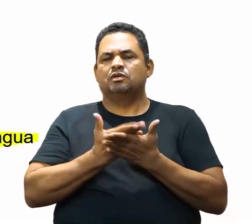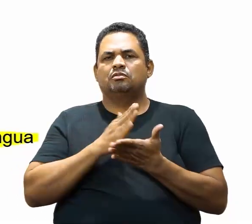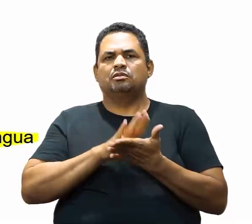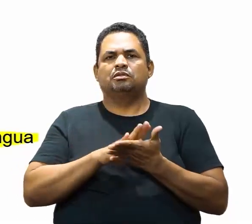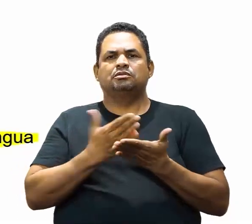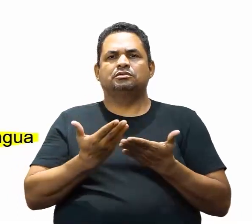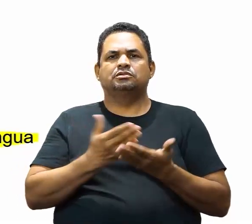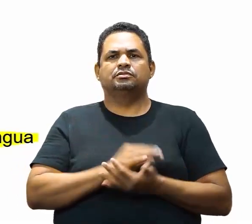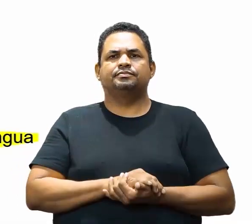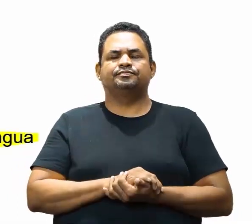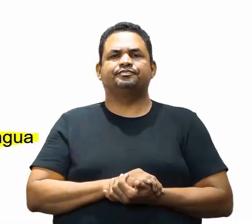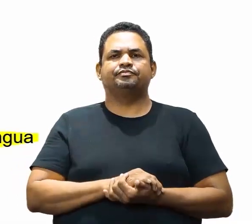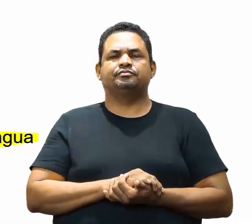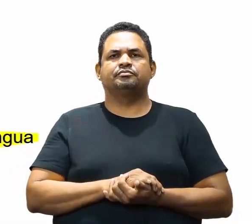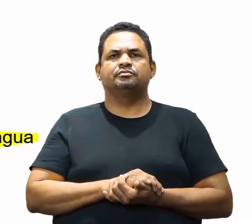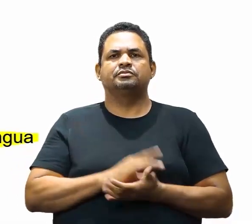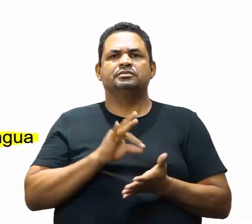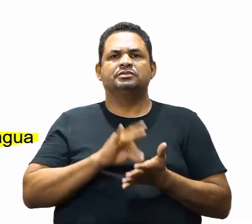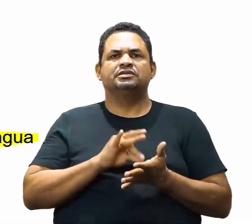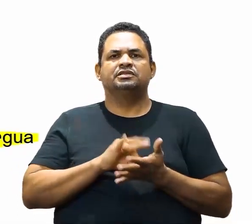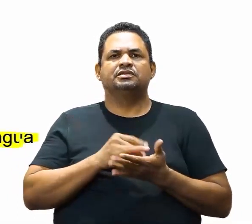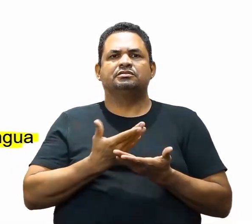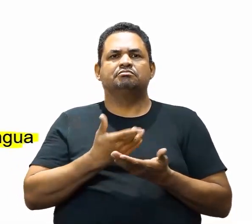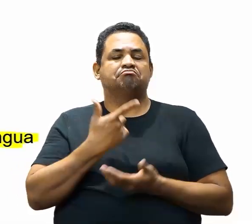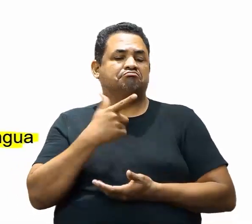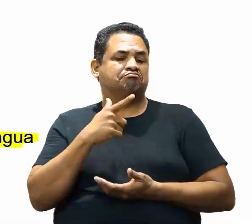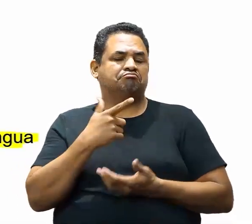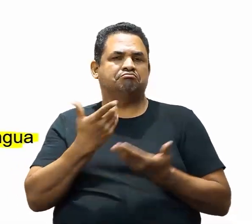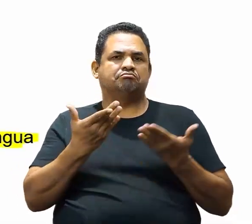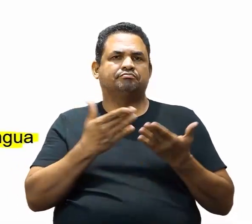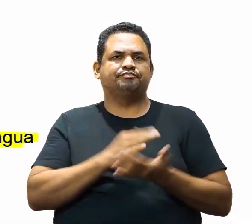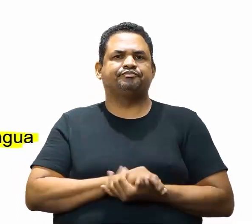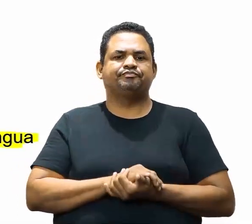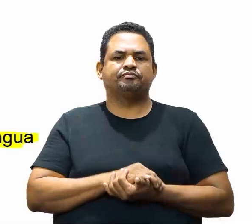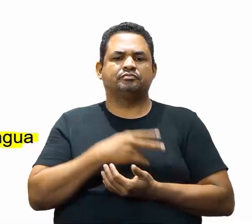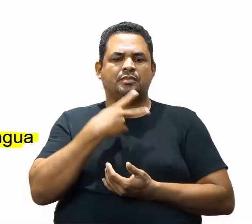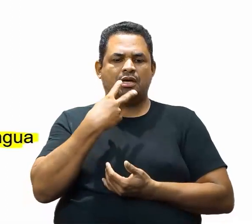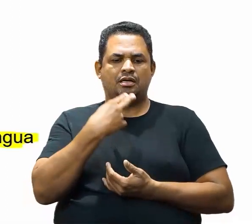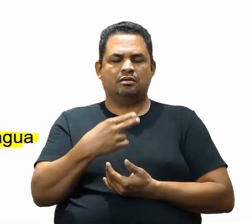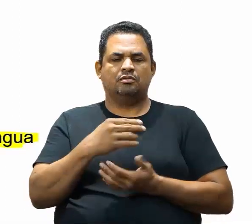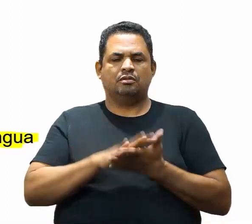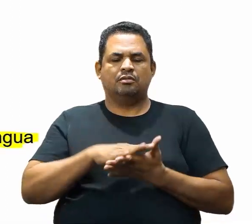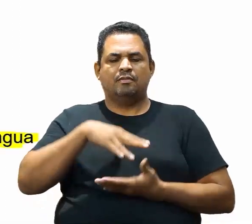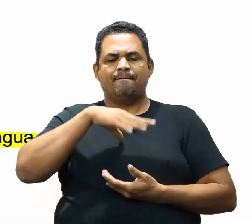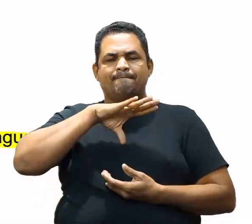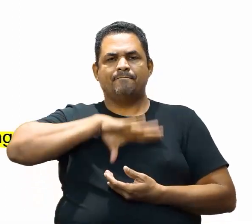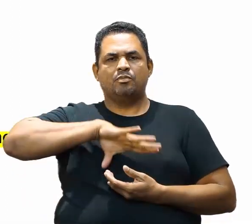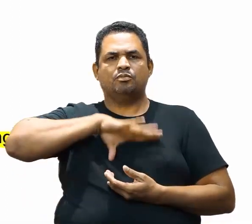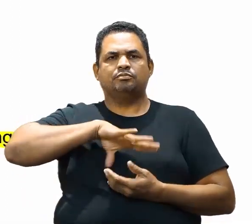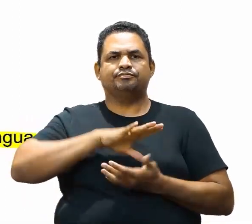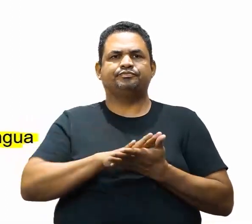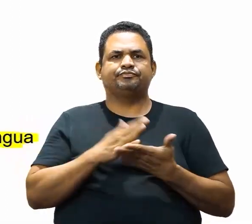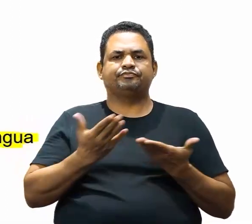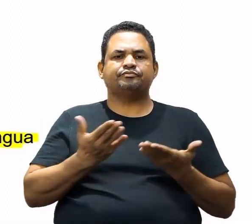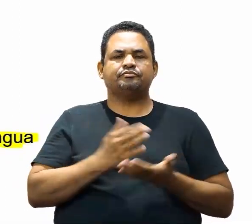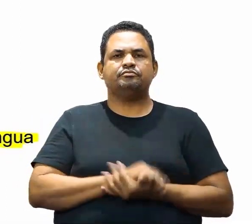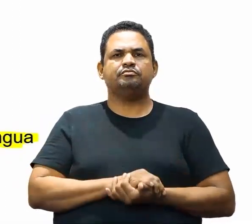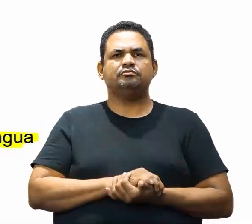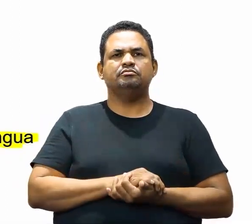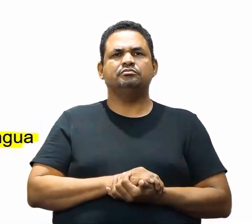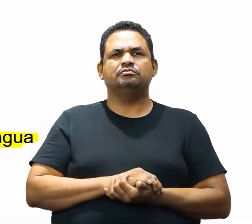e ele não, na verdade, ele nem existe também, né, na língua portuguesa. Nós só temos determinados e indeterminados na